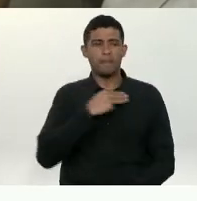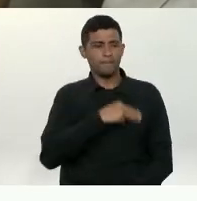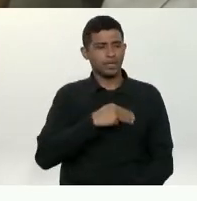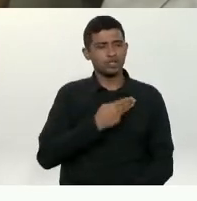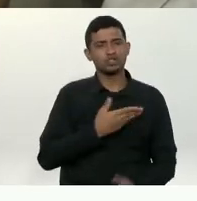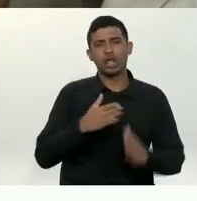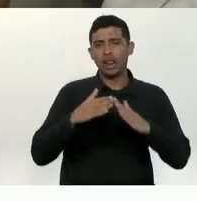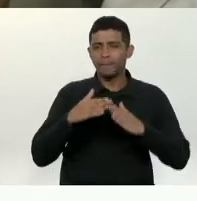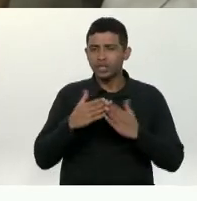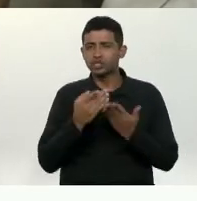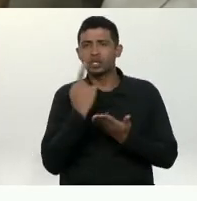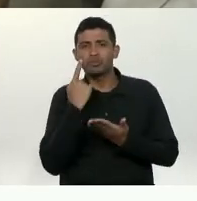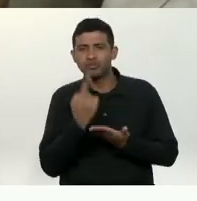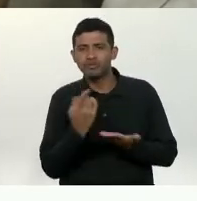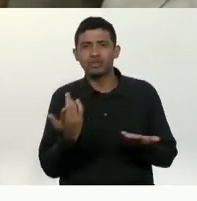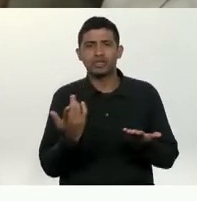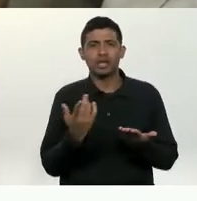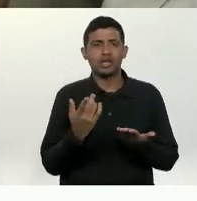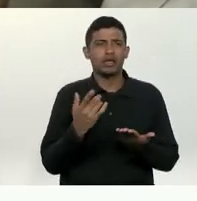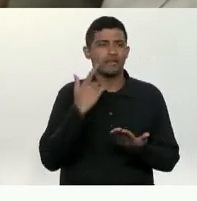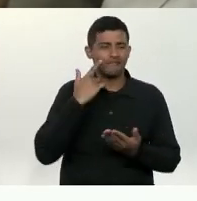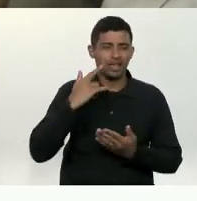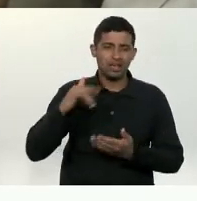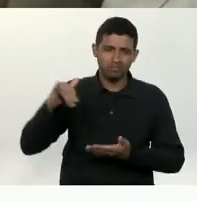investimentos de infraestrutura, o aeroporto do Galeão, enfim.